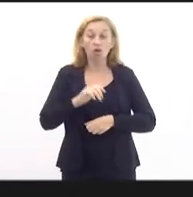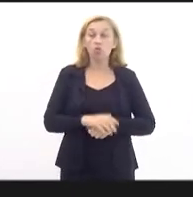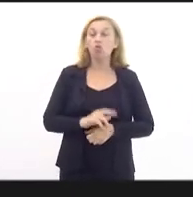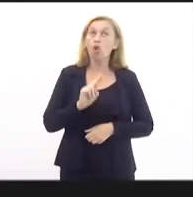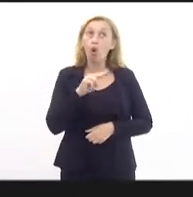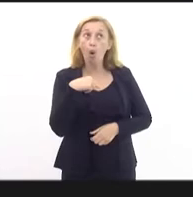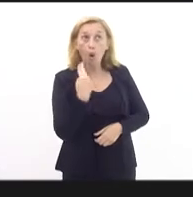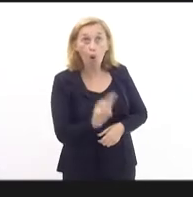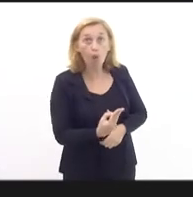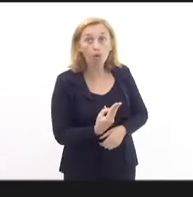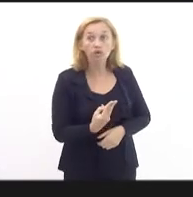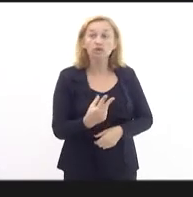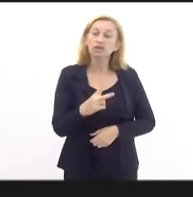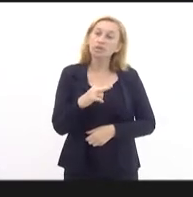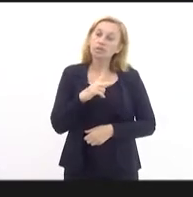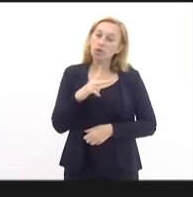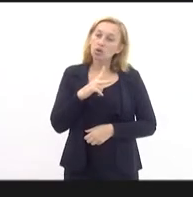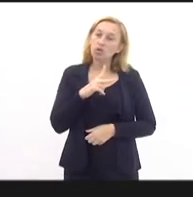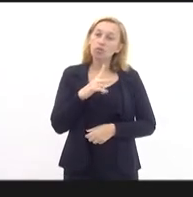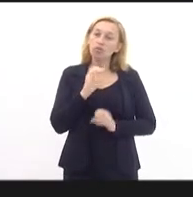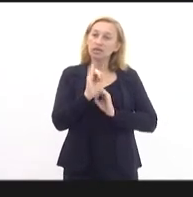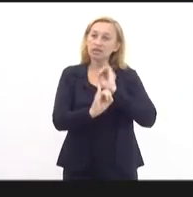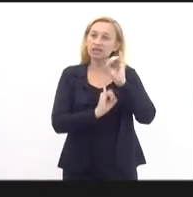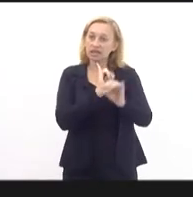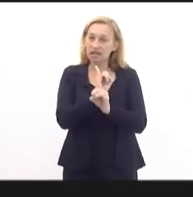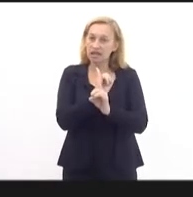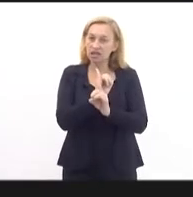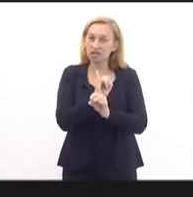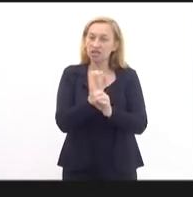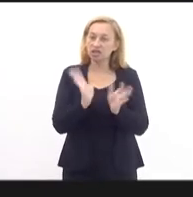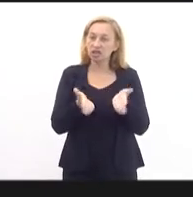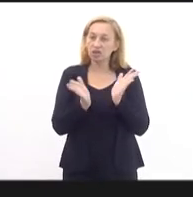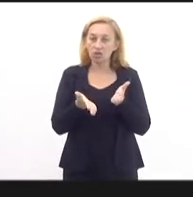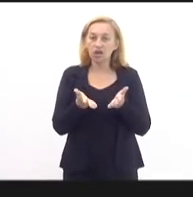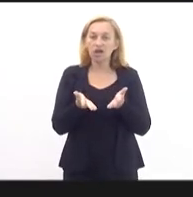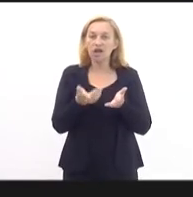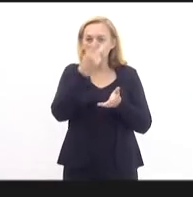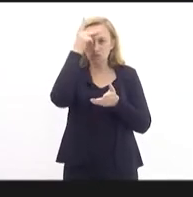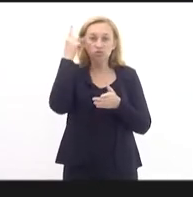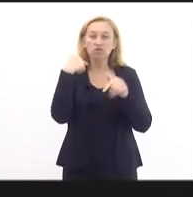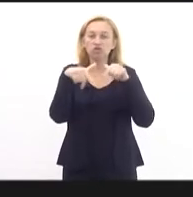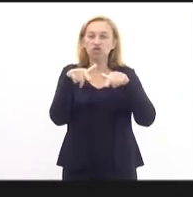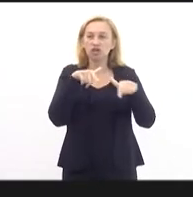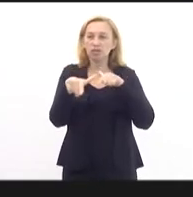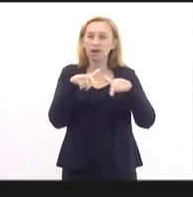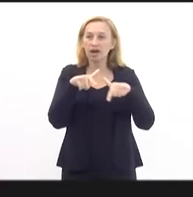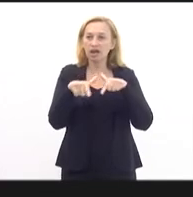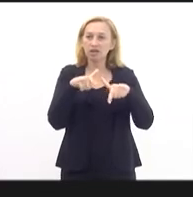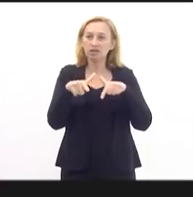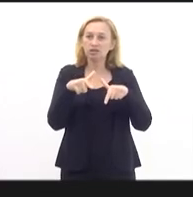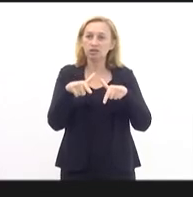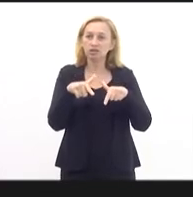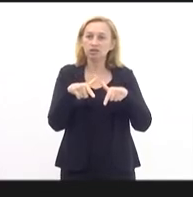ou na própria internet, que agora, né, as pessoas trabalham com